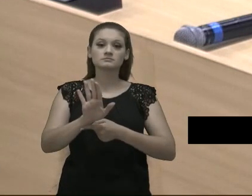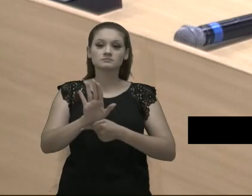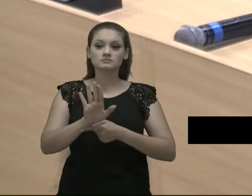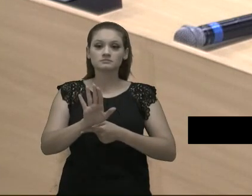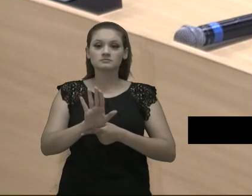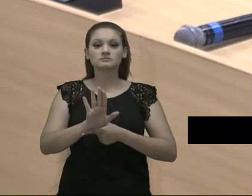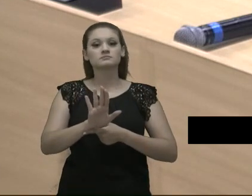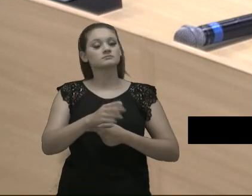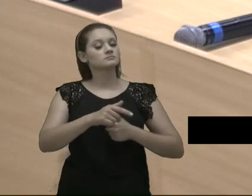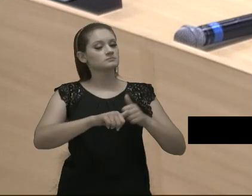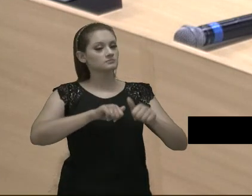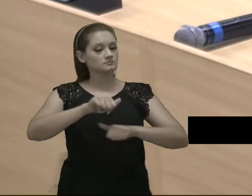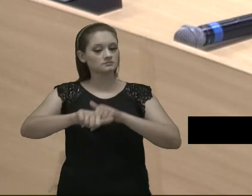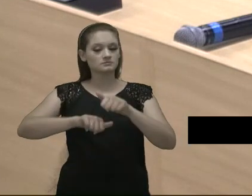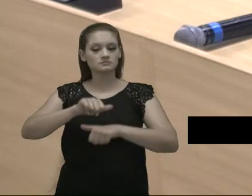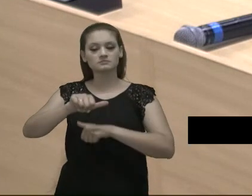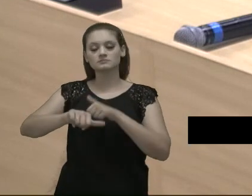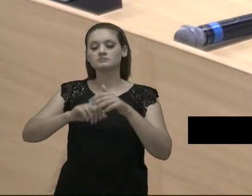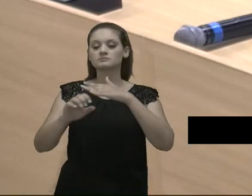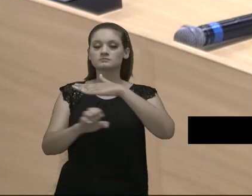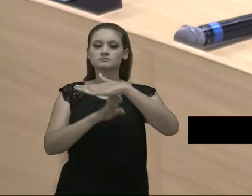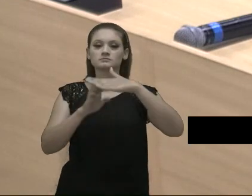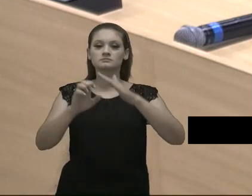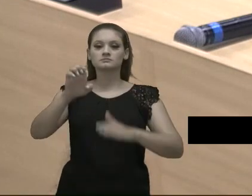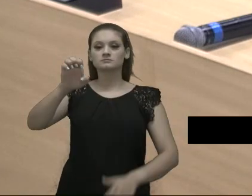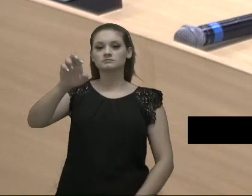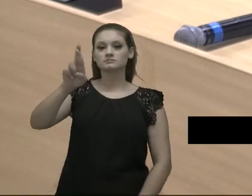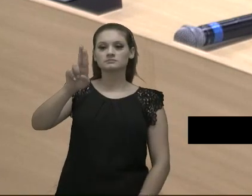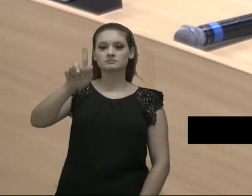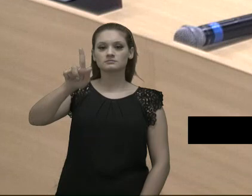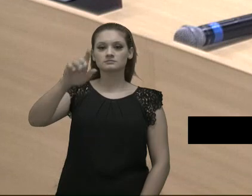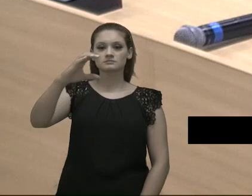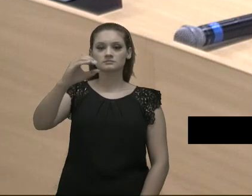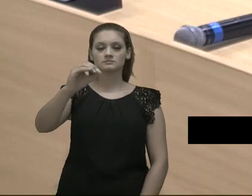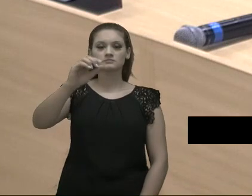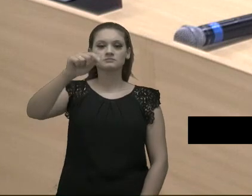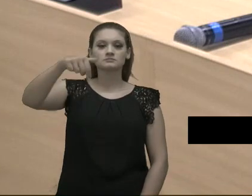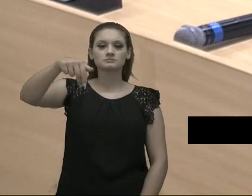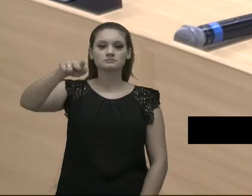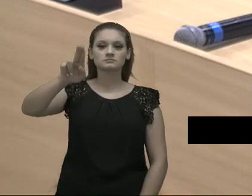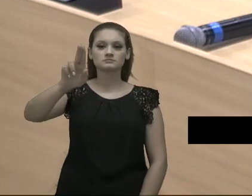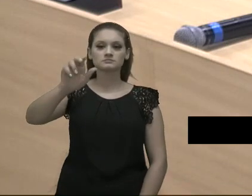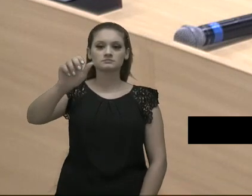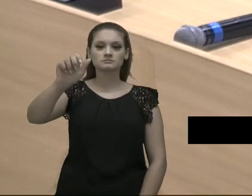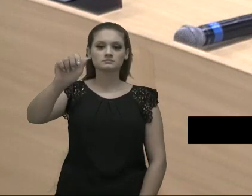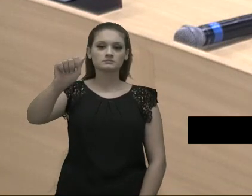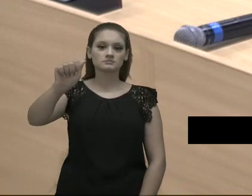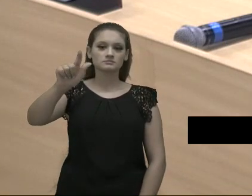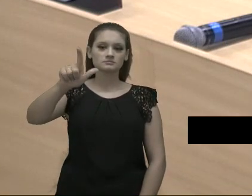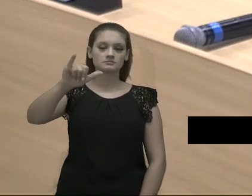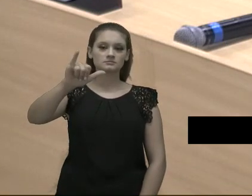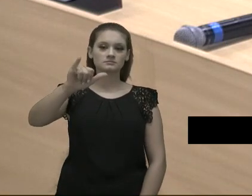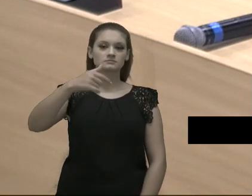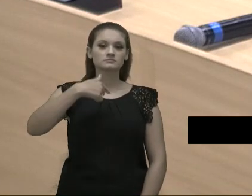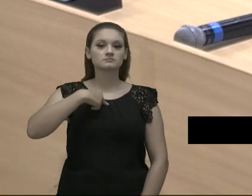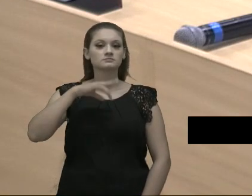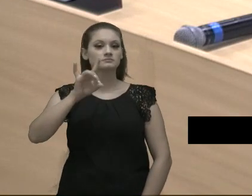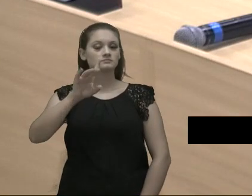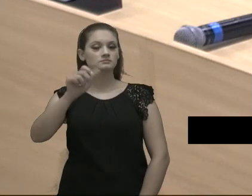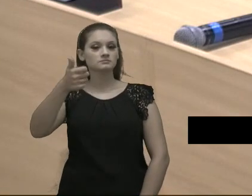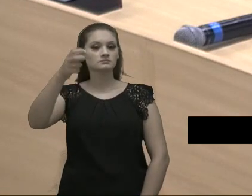da empresa Ergoquali para Chavantes e fiquei por 15 dias onde